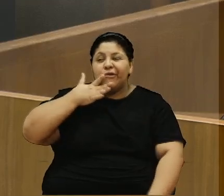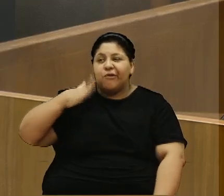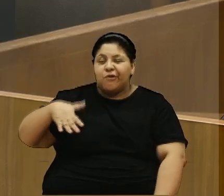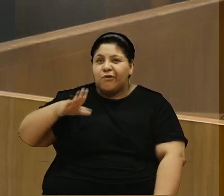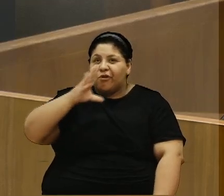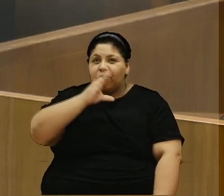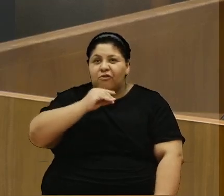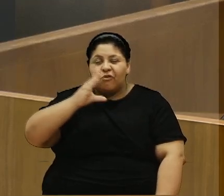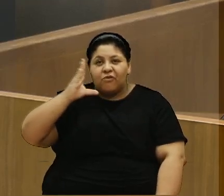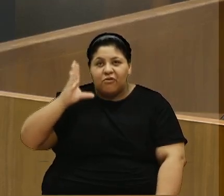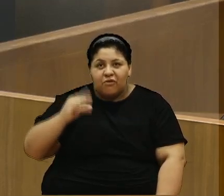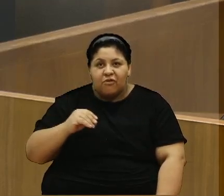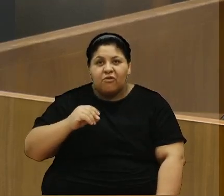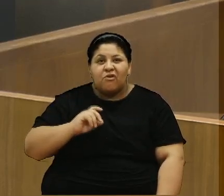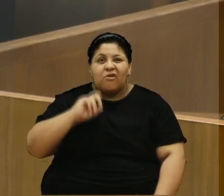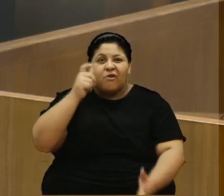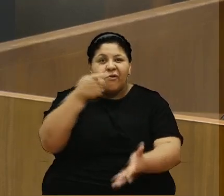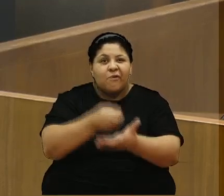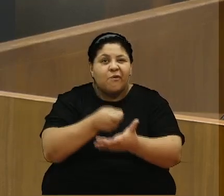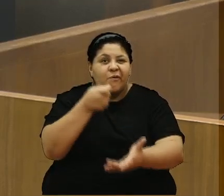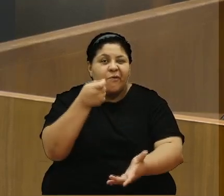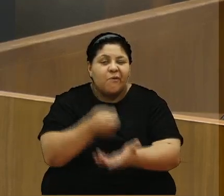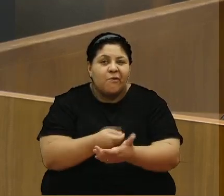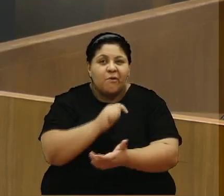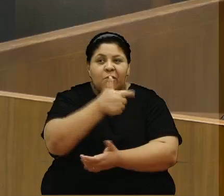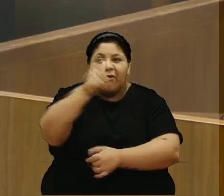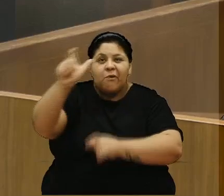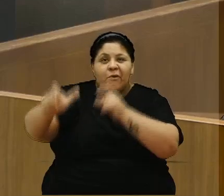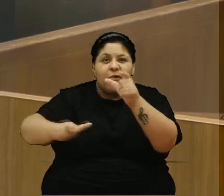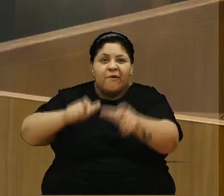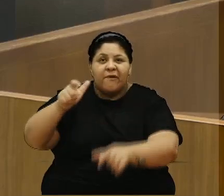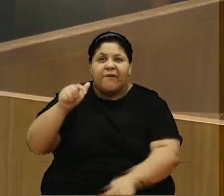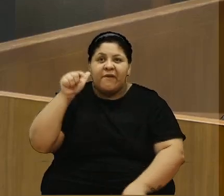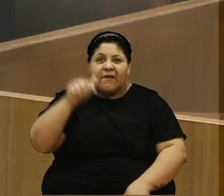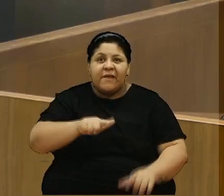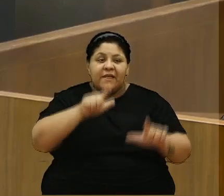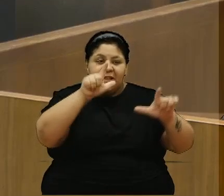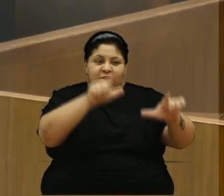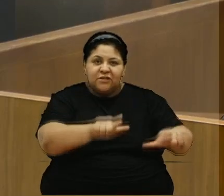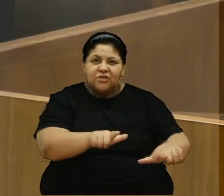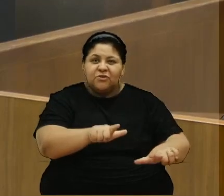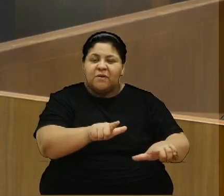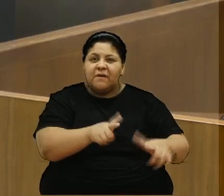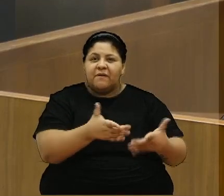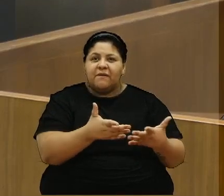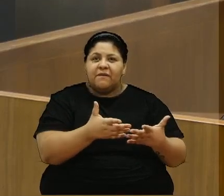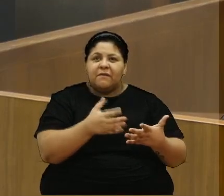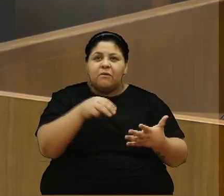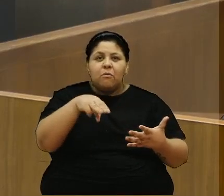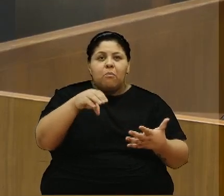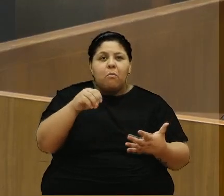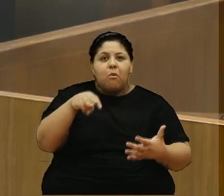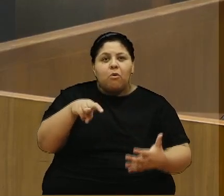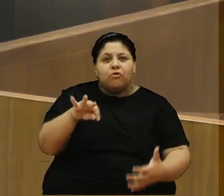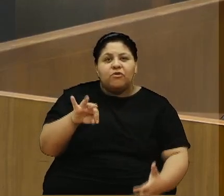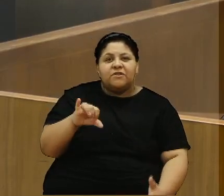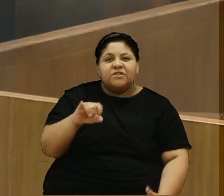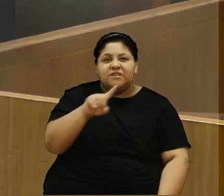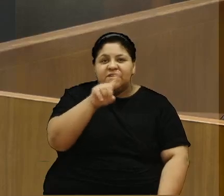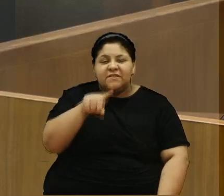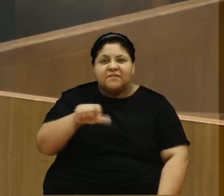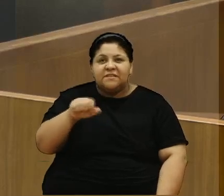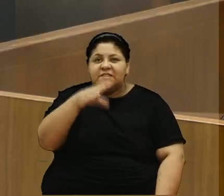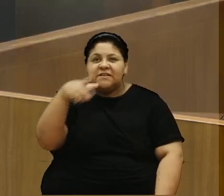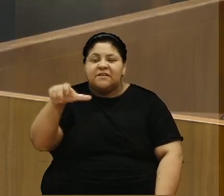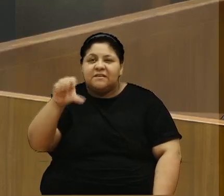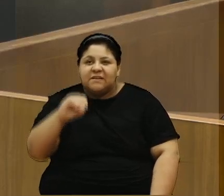adolescentes, foram obrigados por alguma outra pessoa, porque isso aí é lucrativo, é monetizado. A monetização da exploração sexual de